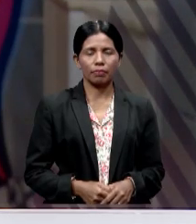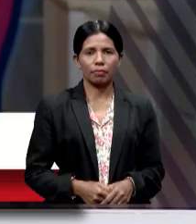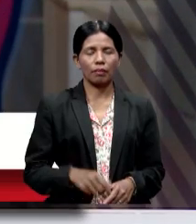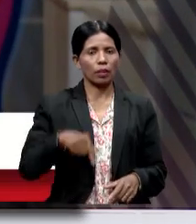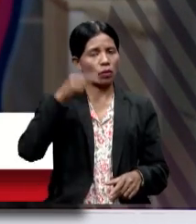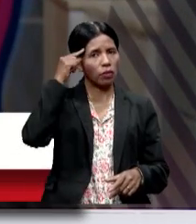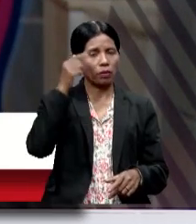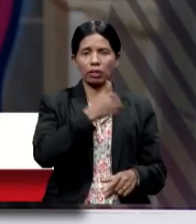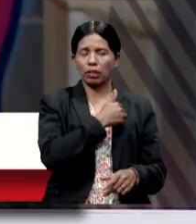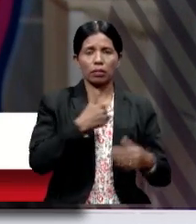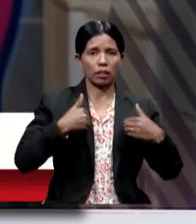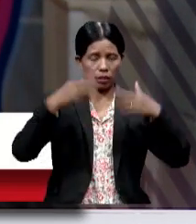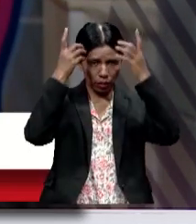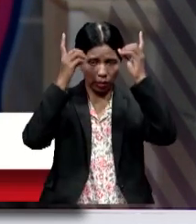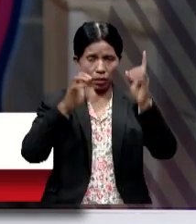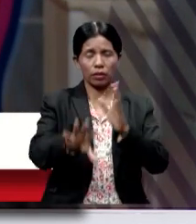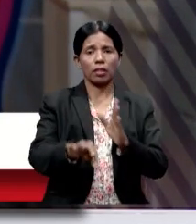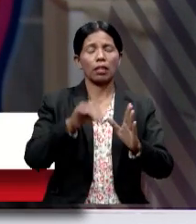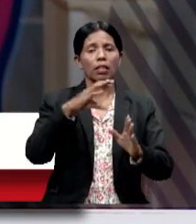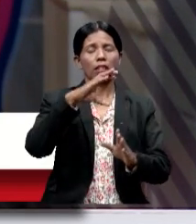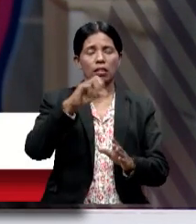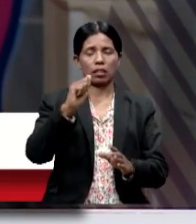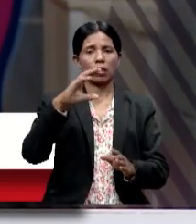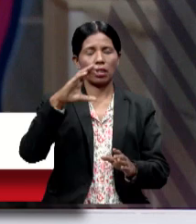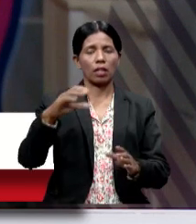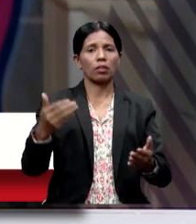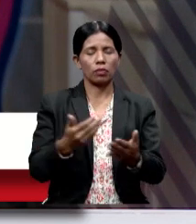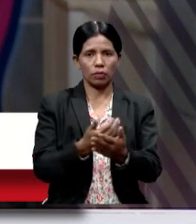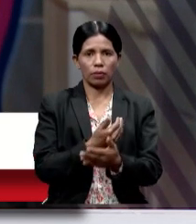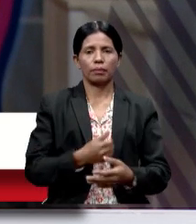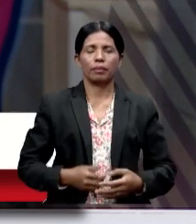governo se deu aqui a decisão na autonomia, comissário FUN, comissão anticorrupção.